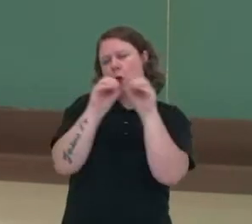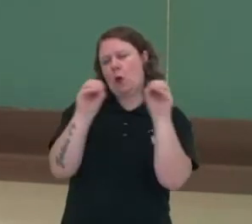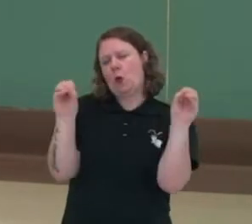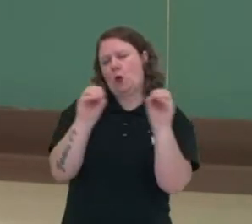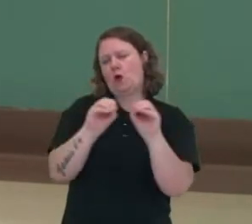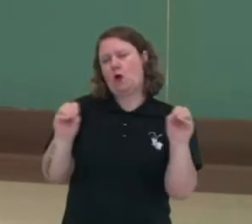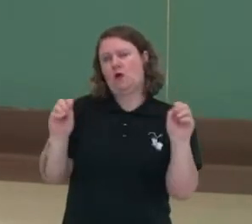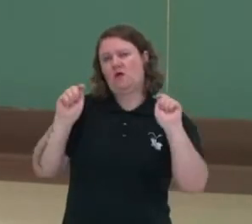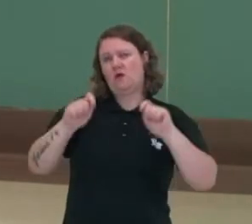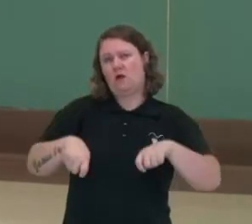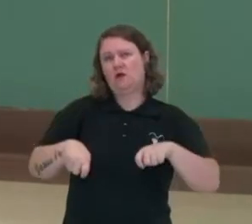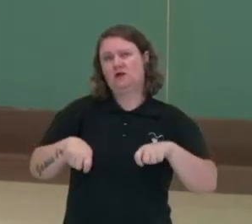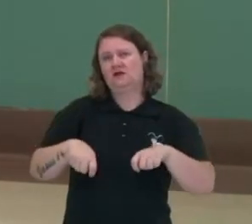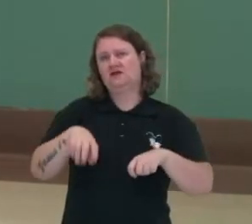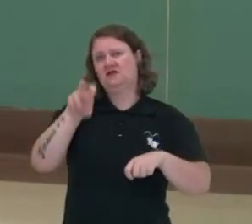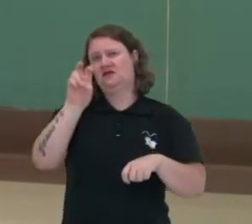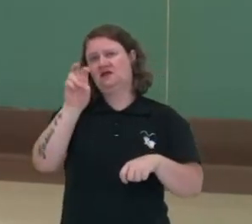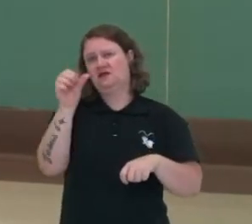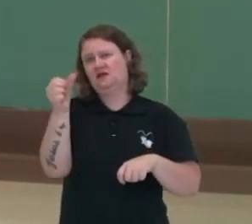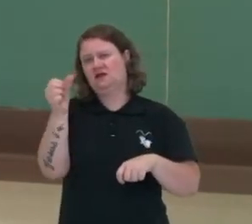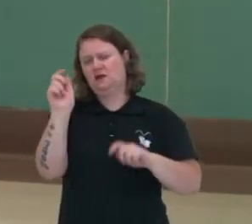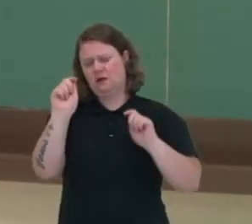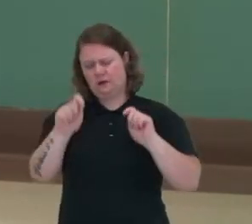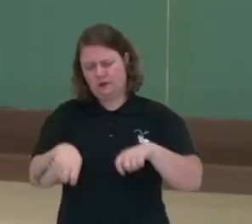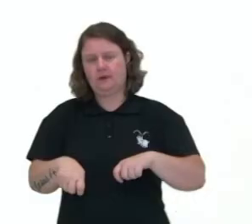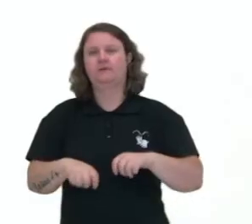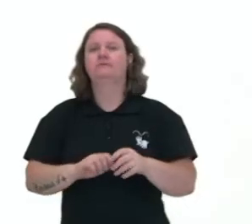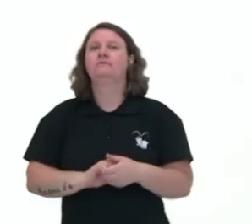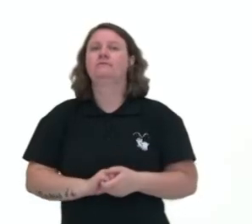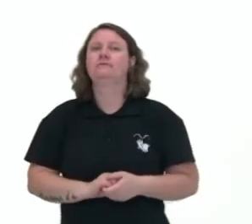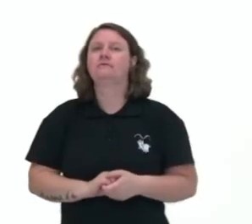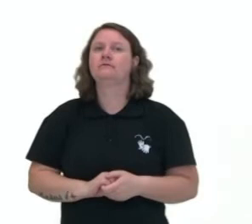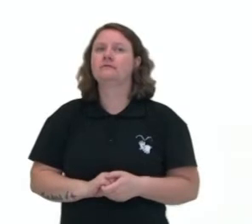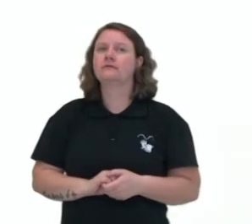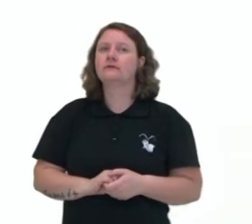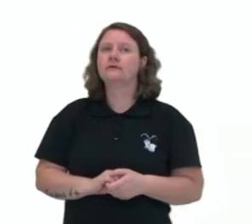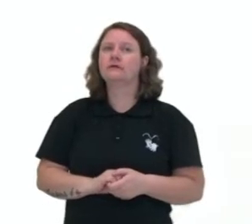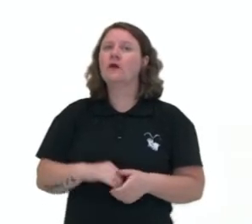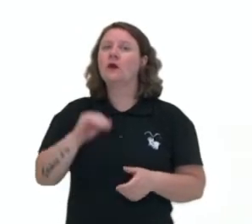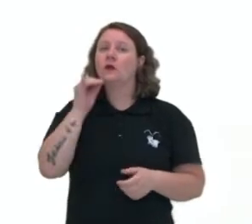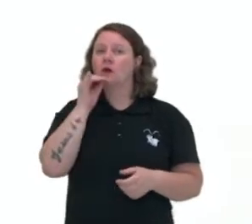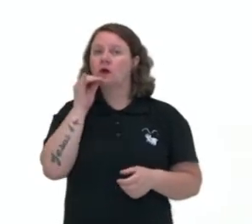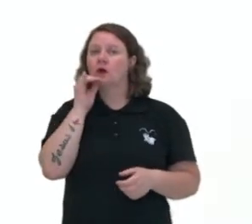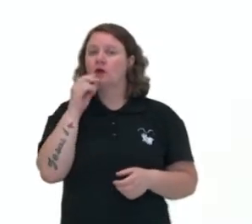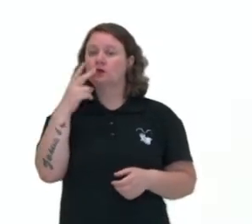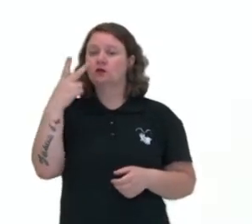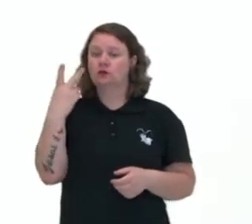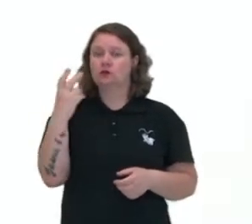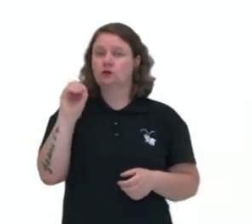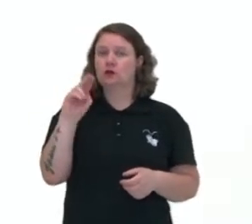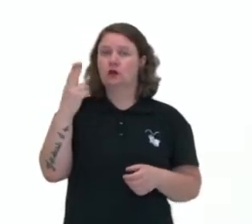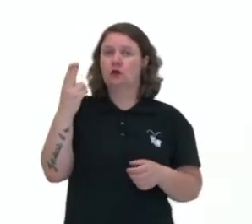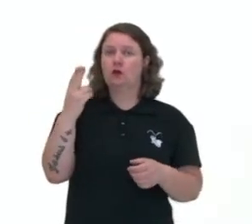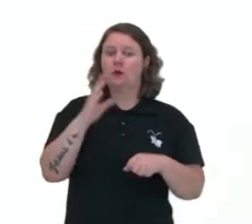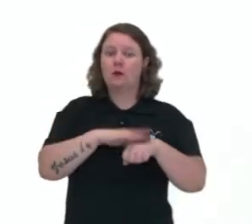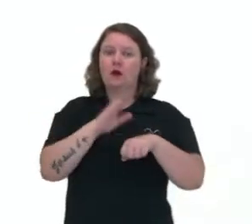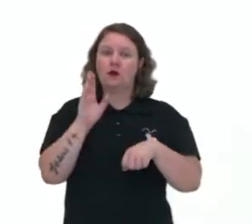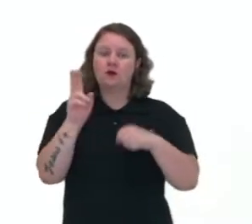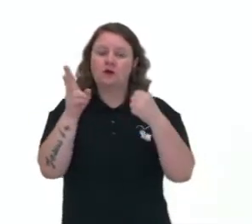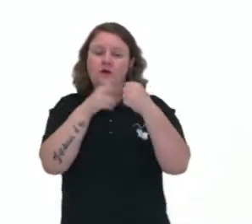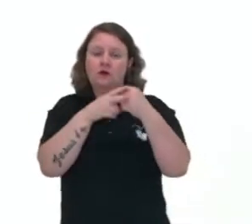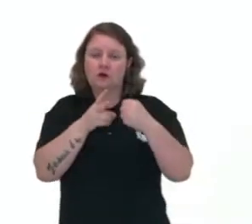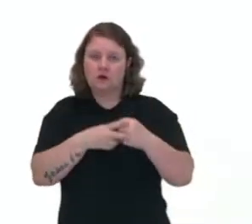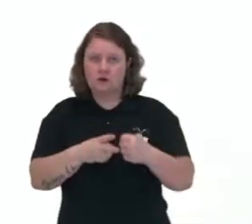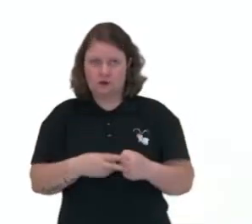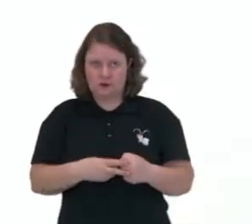ser cinco, seis, né? Certo? Ou seja, por dois ou mais verbos ou ainda duas ou mais